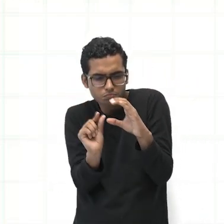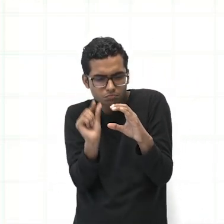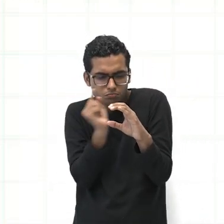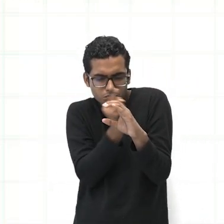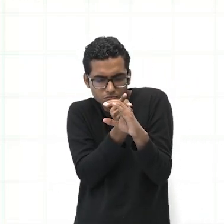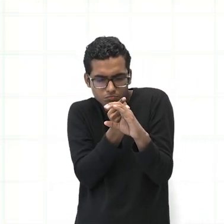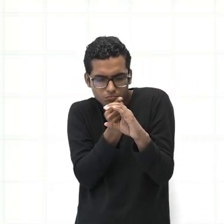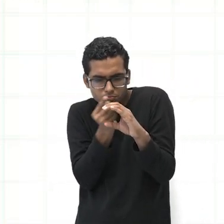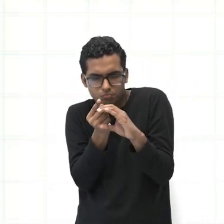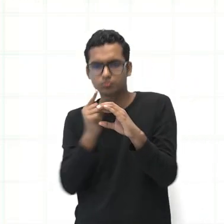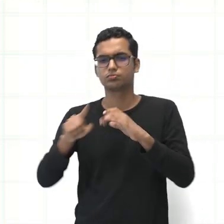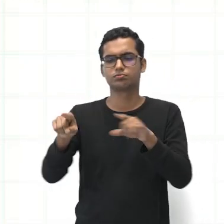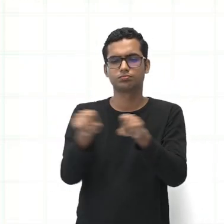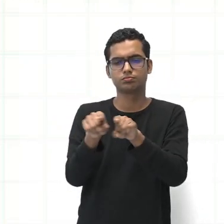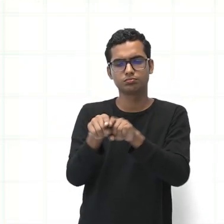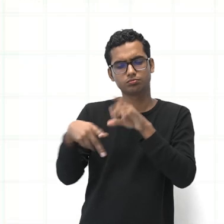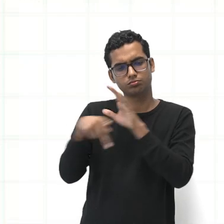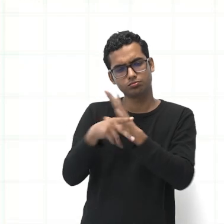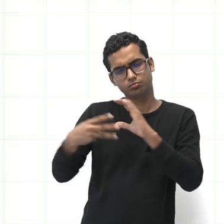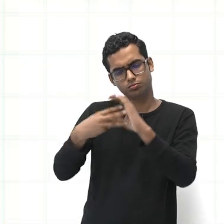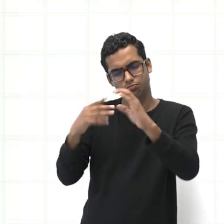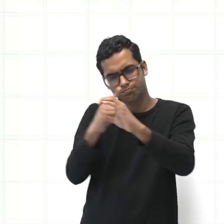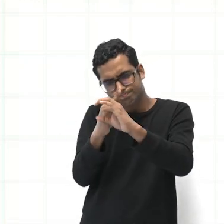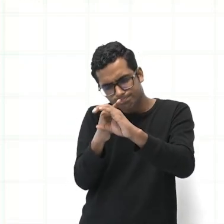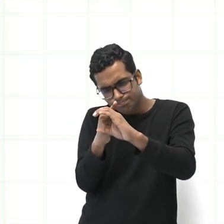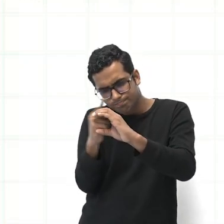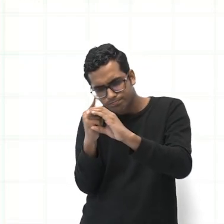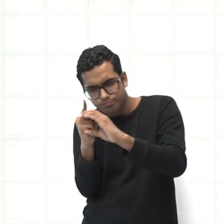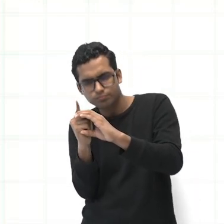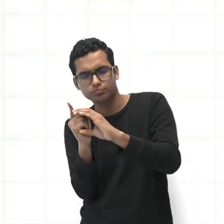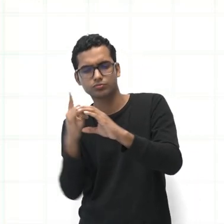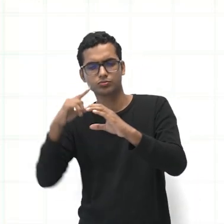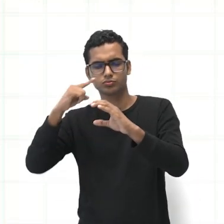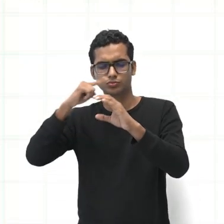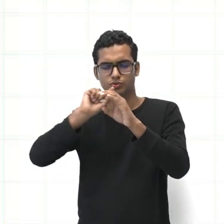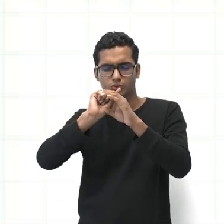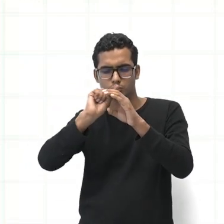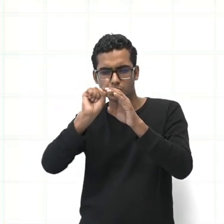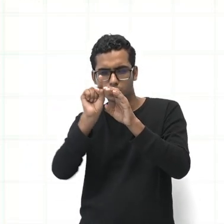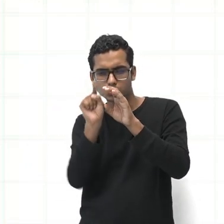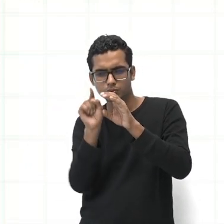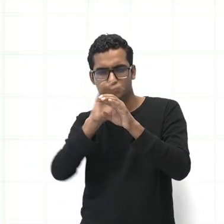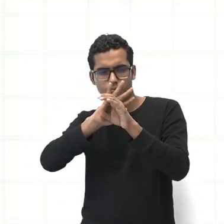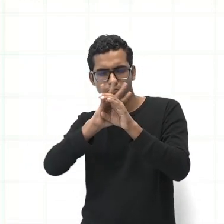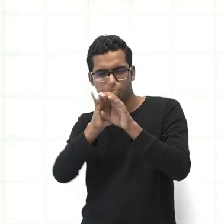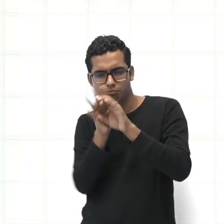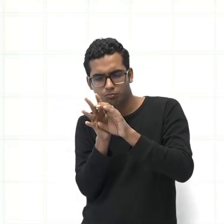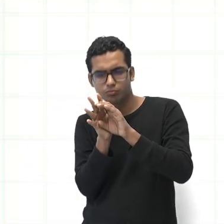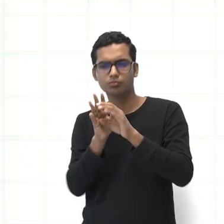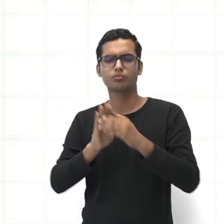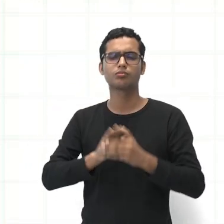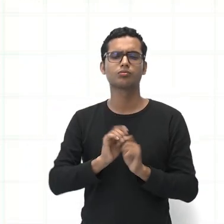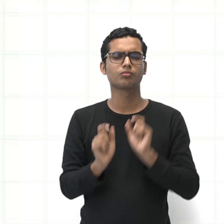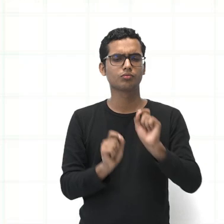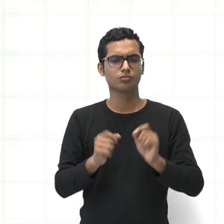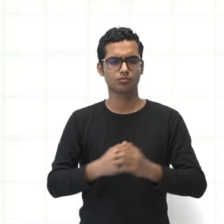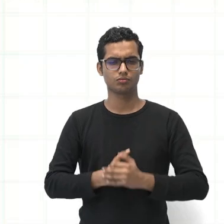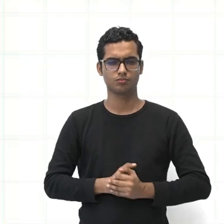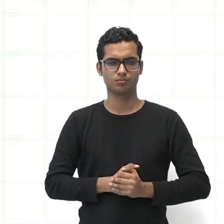minúsculos. As células ciliadas convertem. O que é convertem,